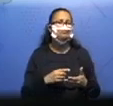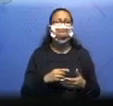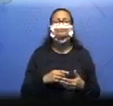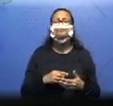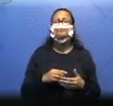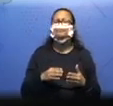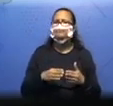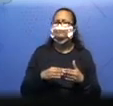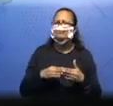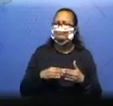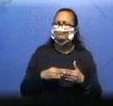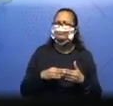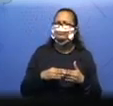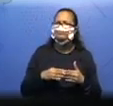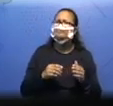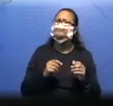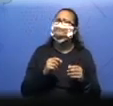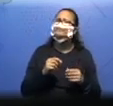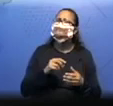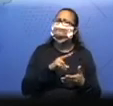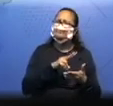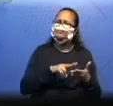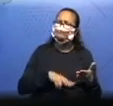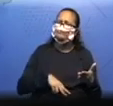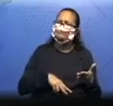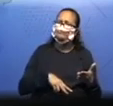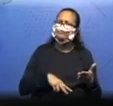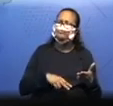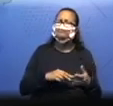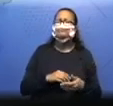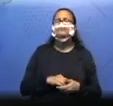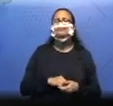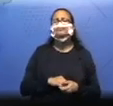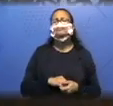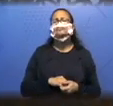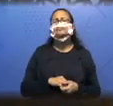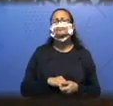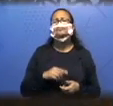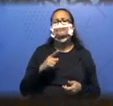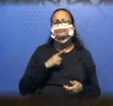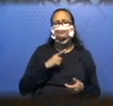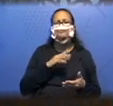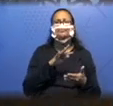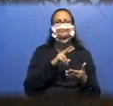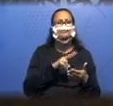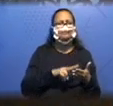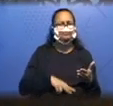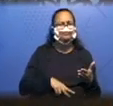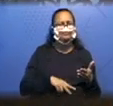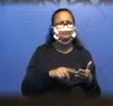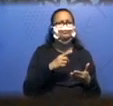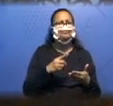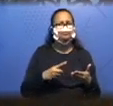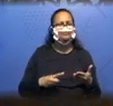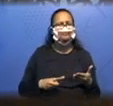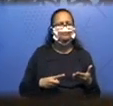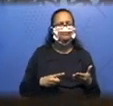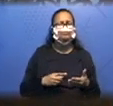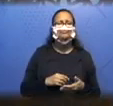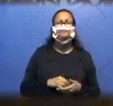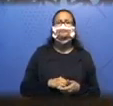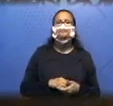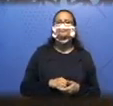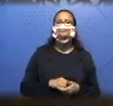até em voz alta, para a mãe, para o pai ouvir, para vocês ir treinando leitura também. Tem que ler o